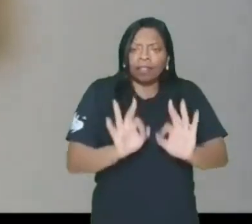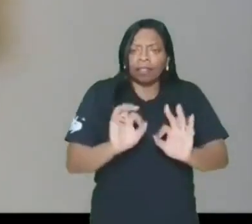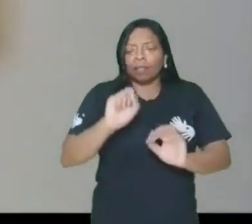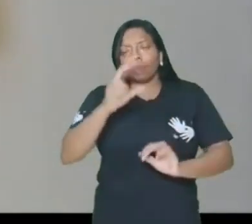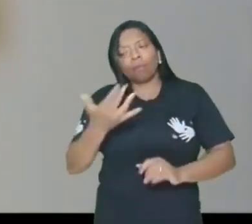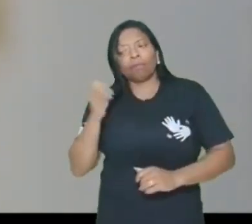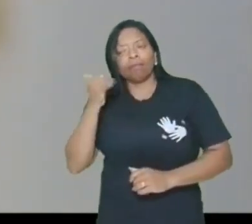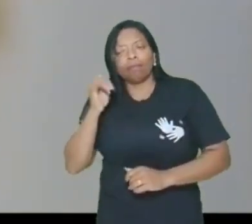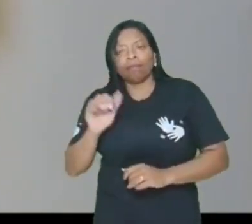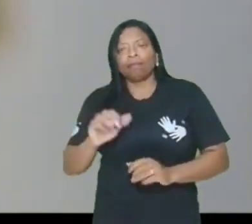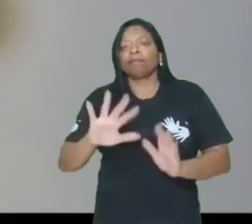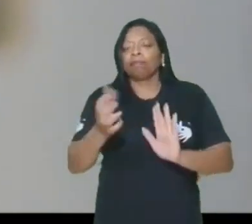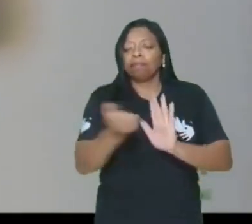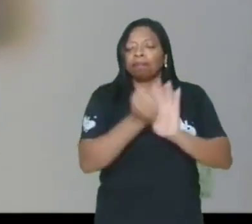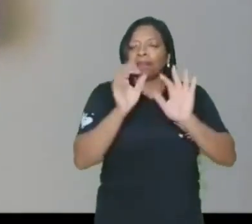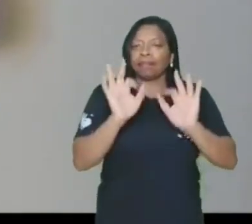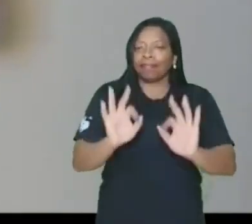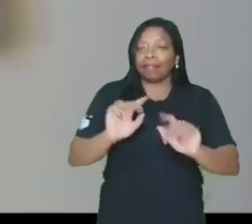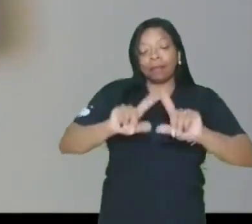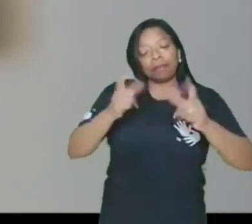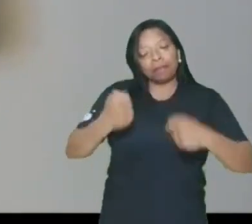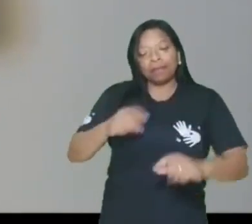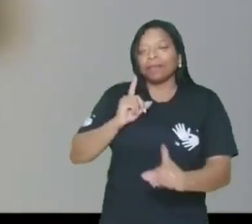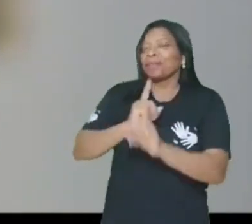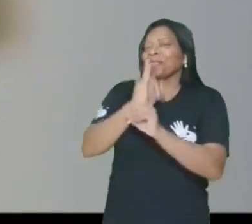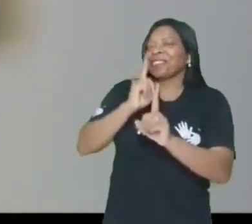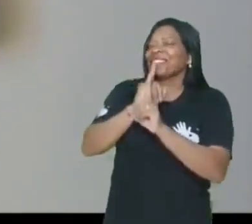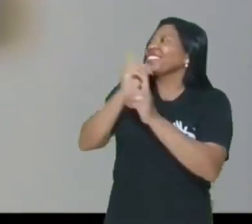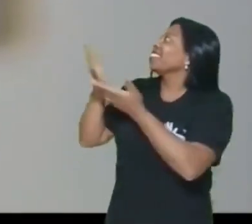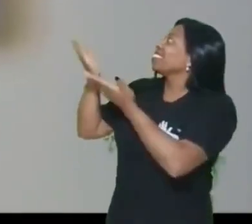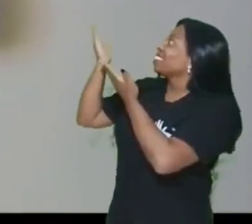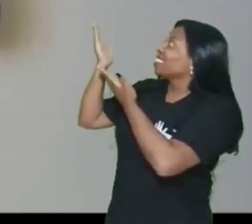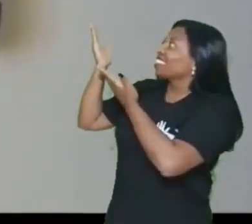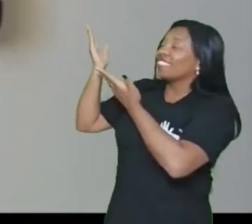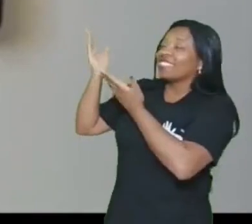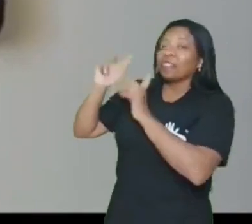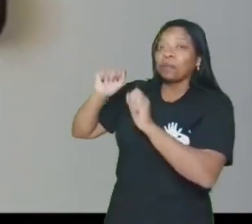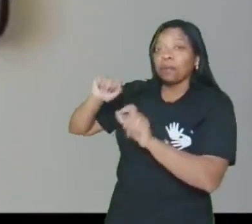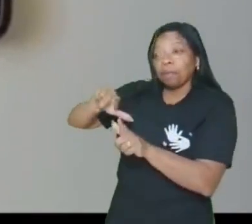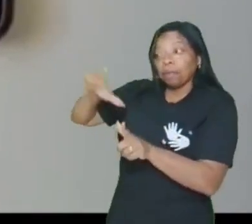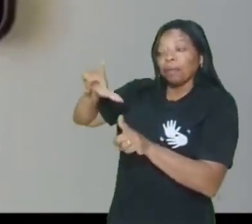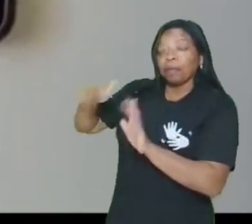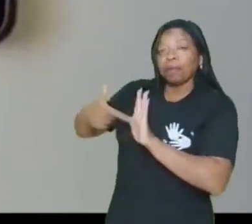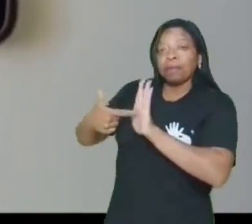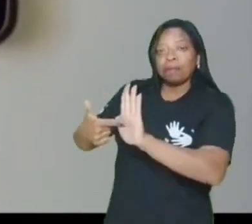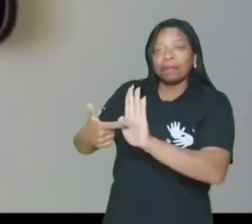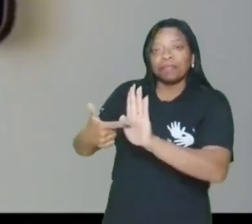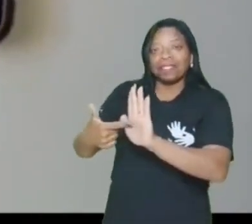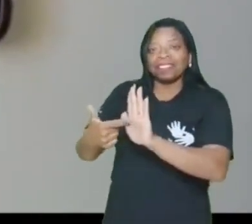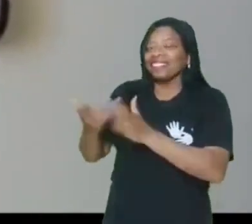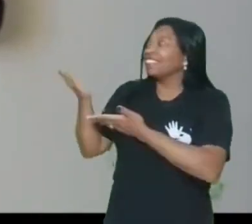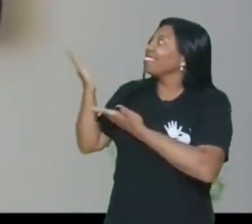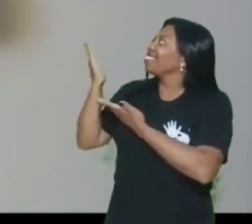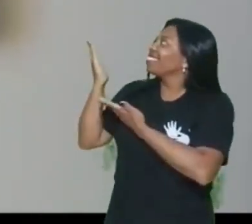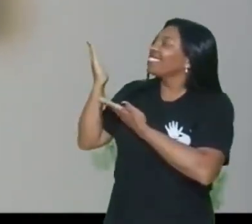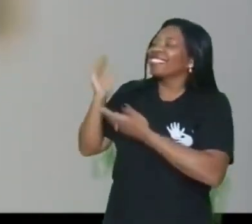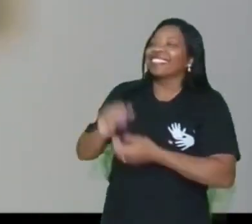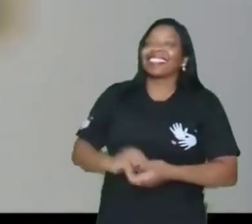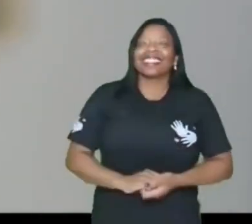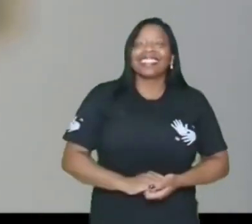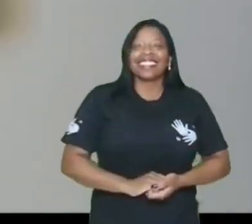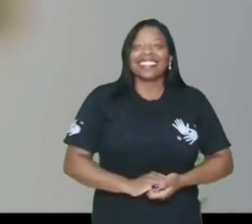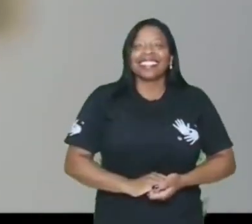você localizar no seu celular. Em alguns vai aparecer uma tela de formato retangular, 2 telas, e